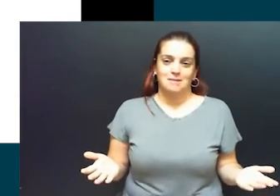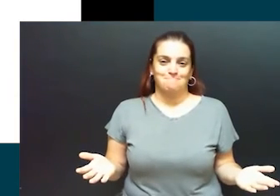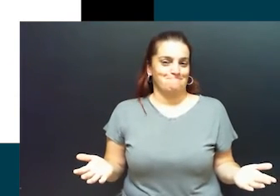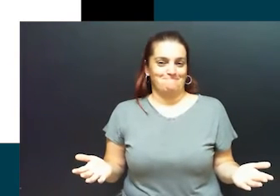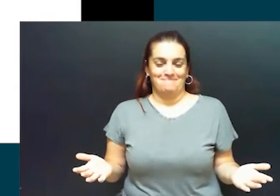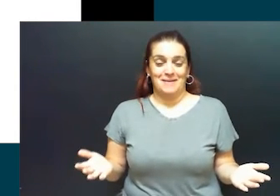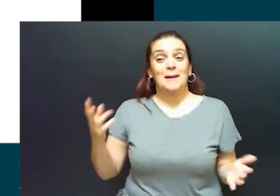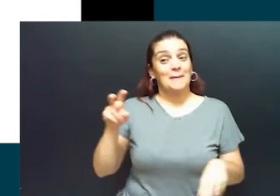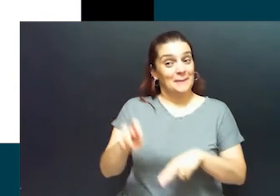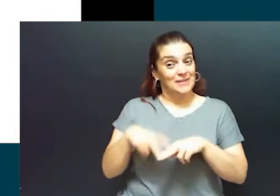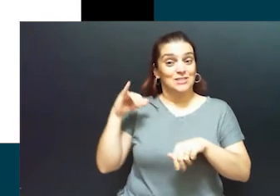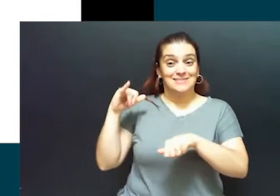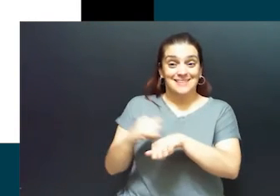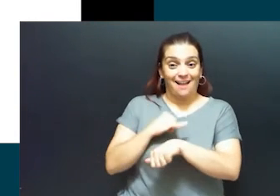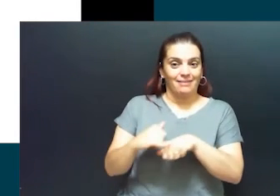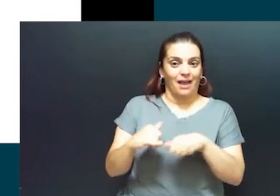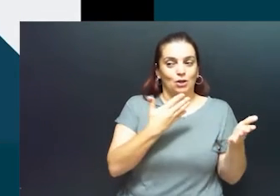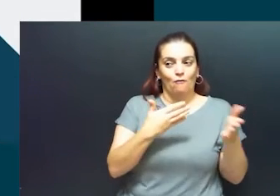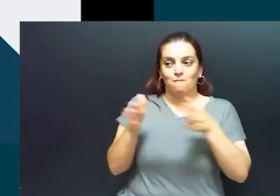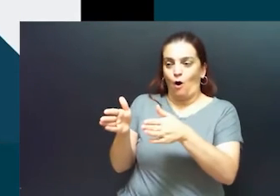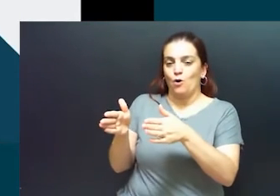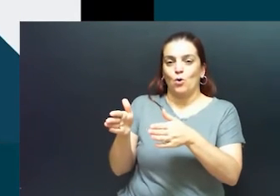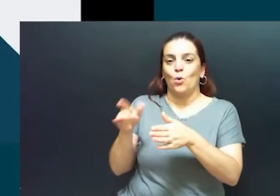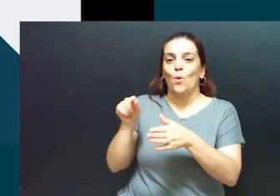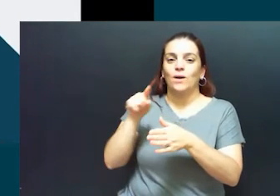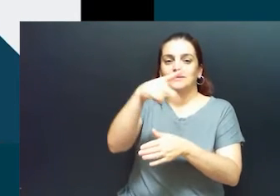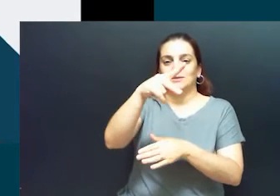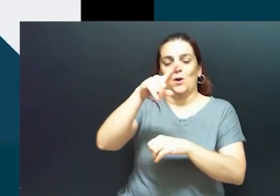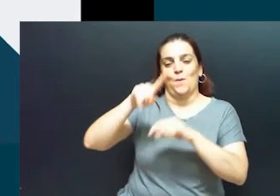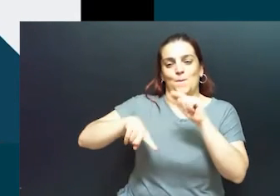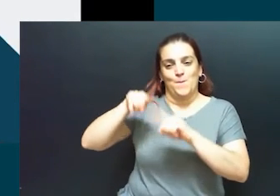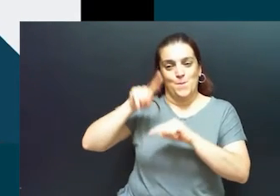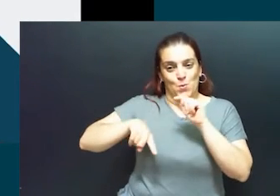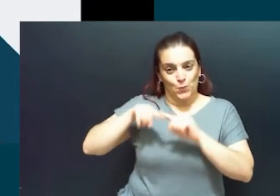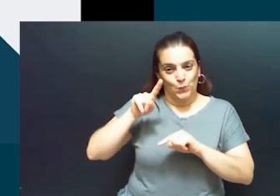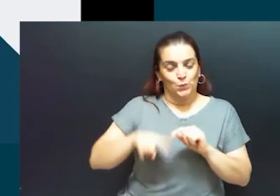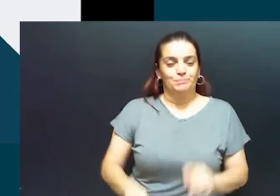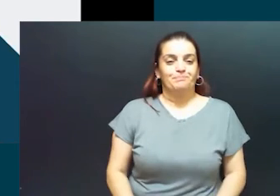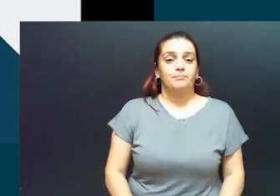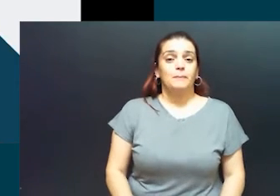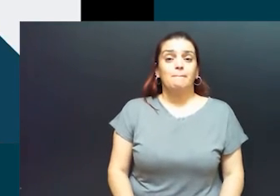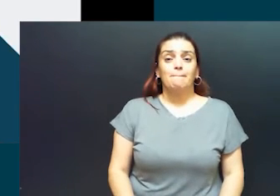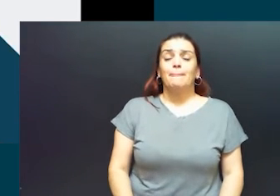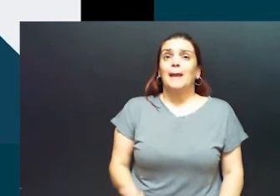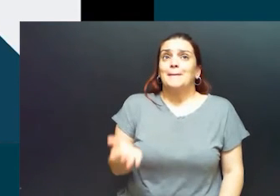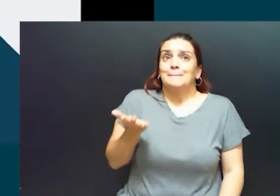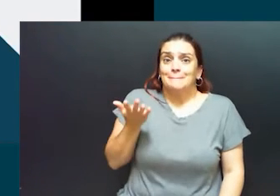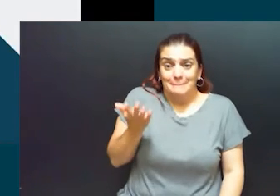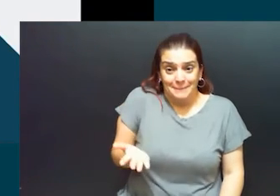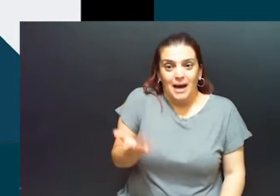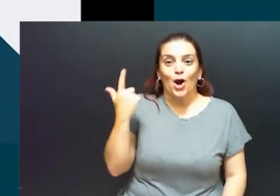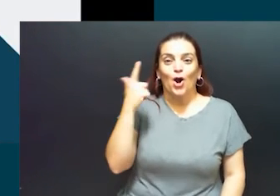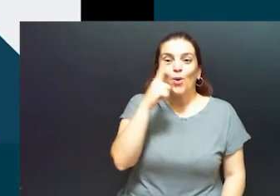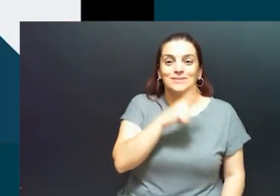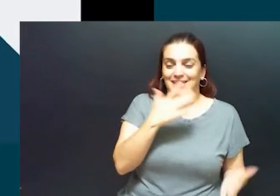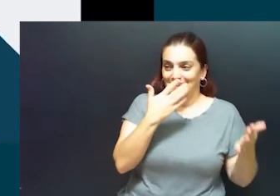esteja totalmente associada ali com o seu produto. E aí, para isso, né, para que você consiga ter acesso a essa estratégia,